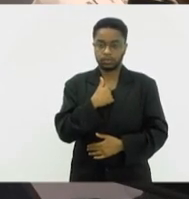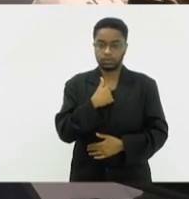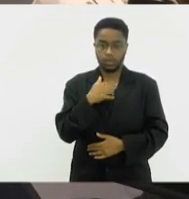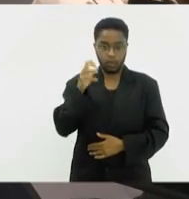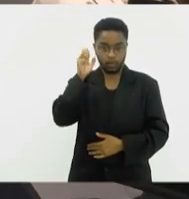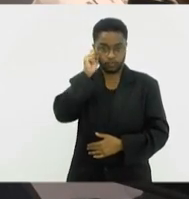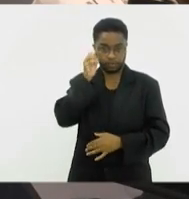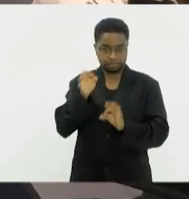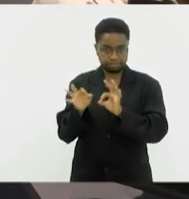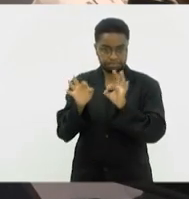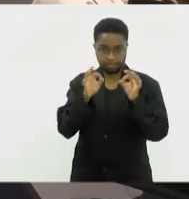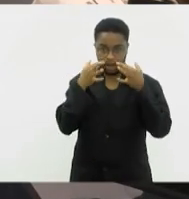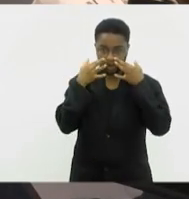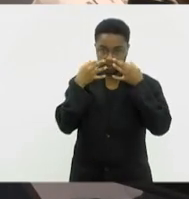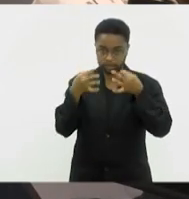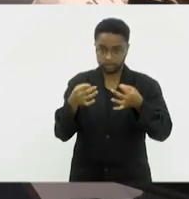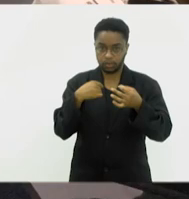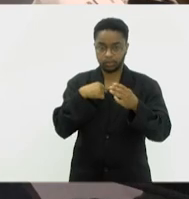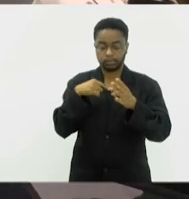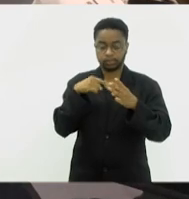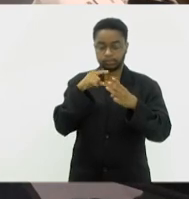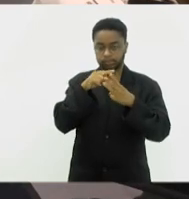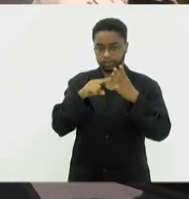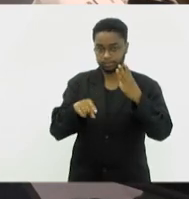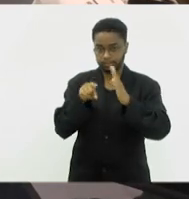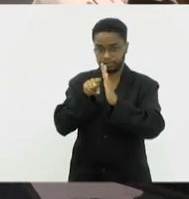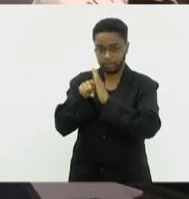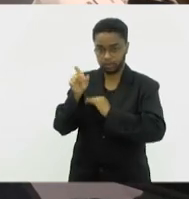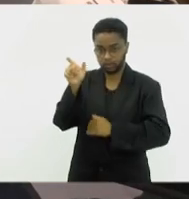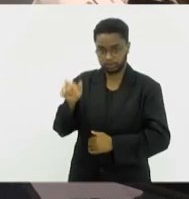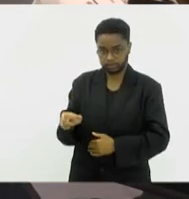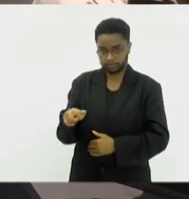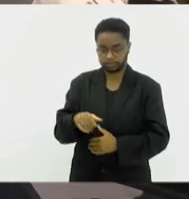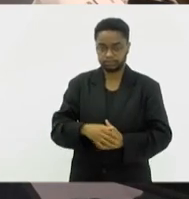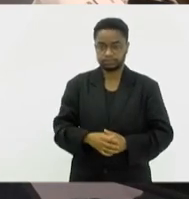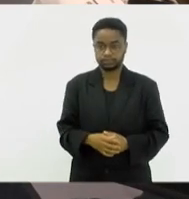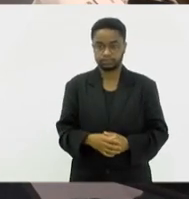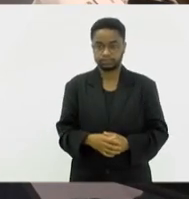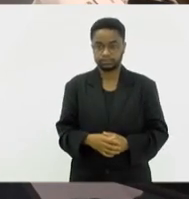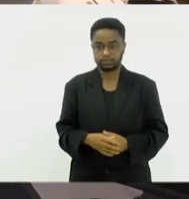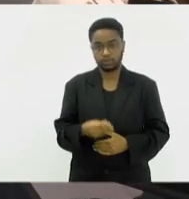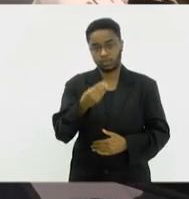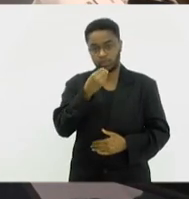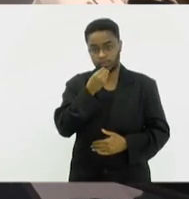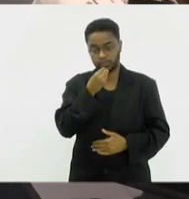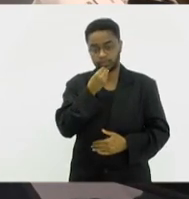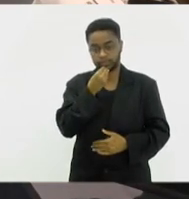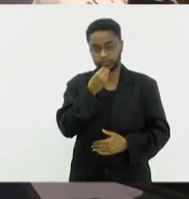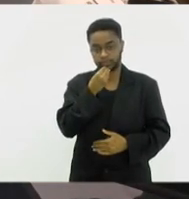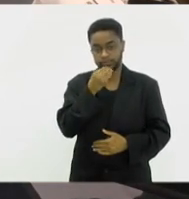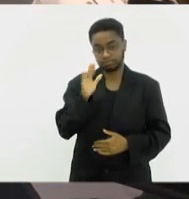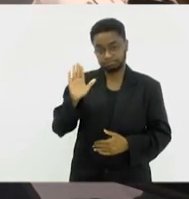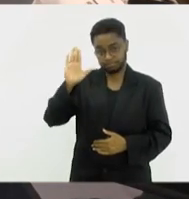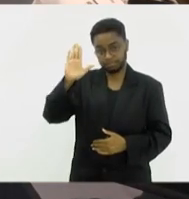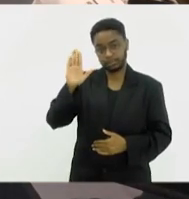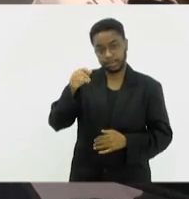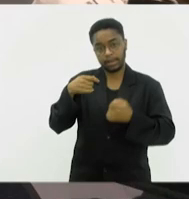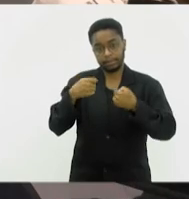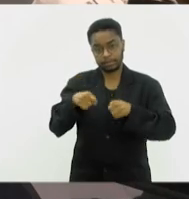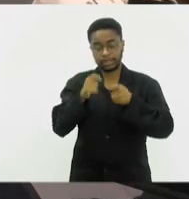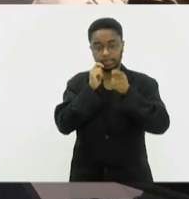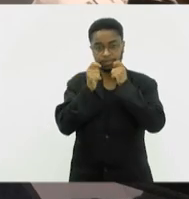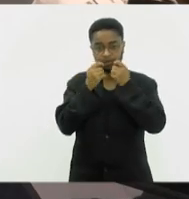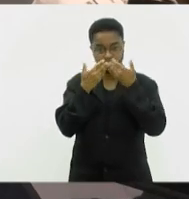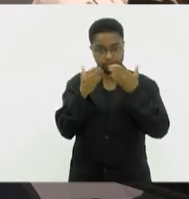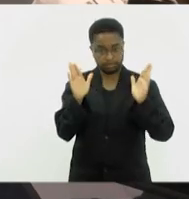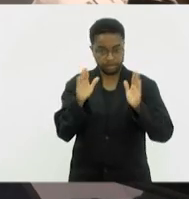atentamente. Queria fazer 3 perguntas aqui ao candidato. Que, por óbvio, se candidatou, tem que passar pela sabatina, e é